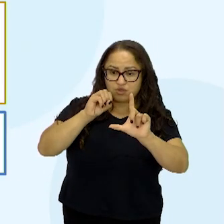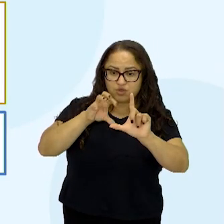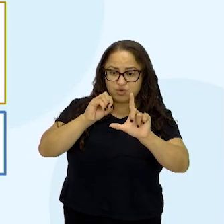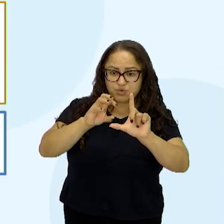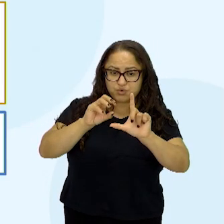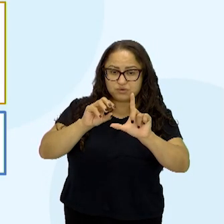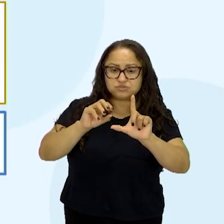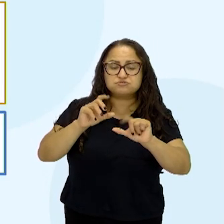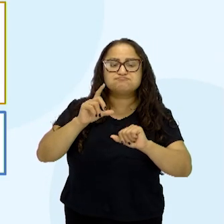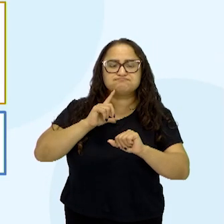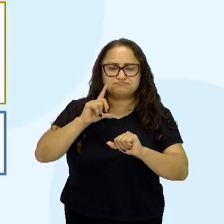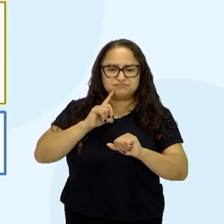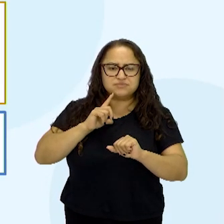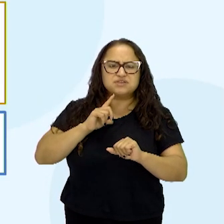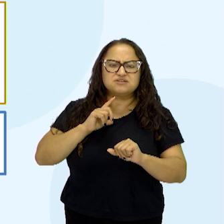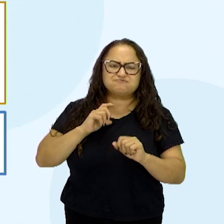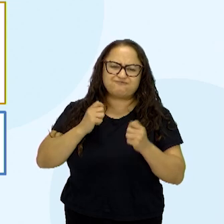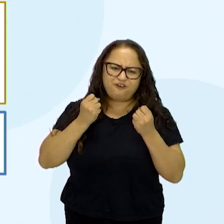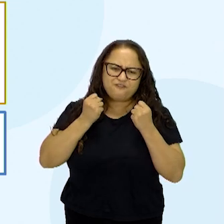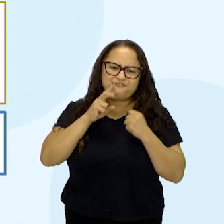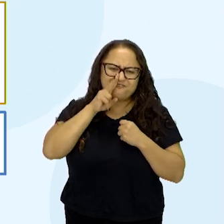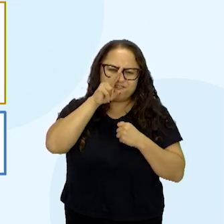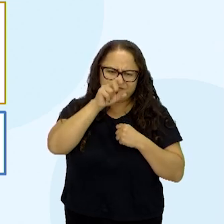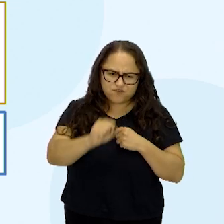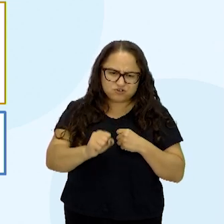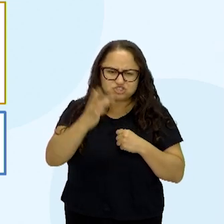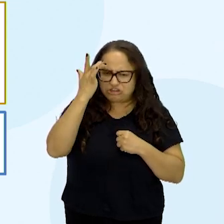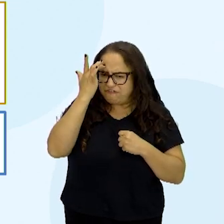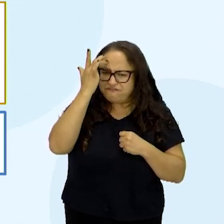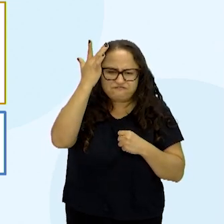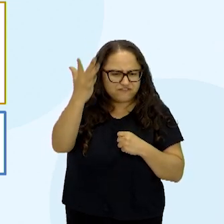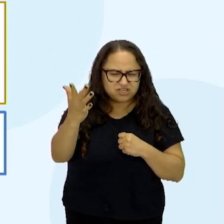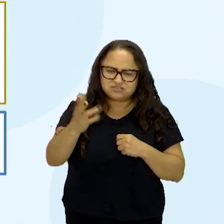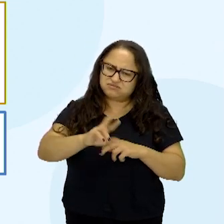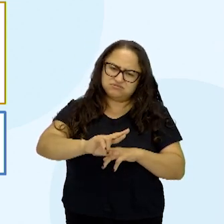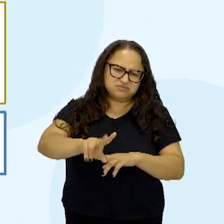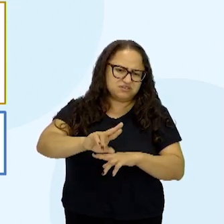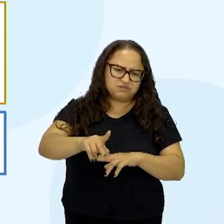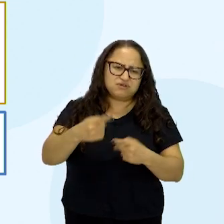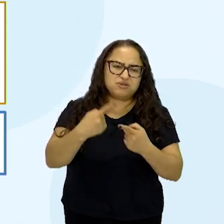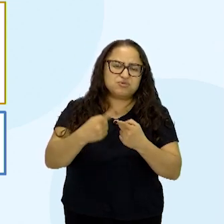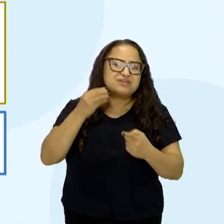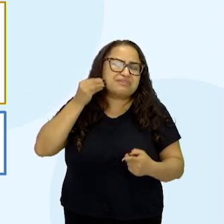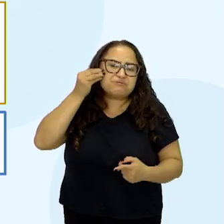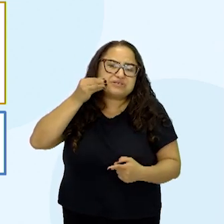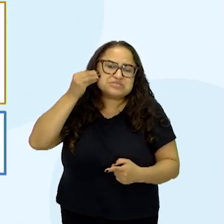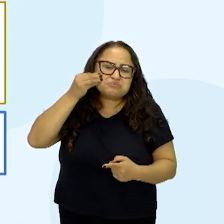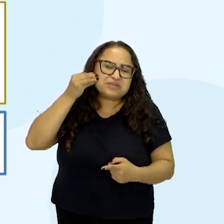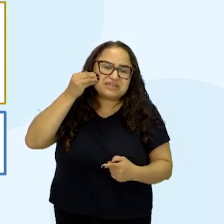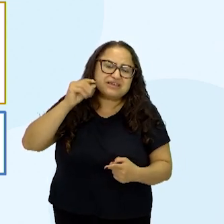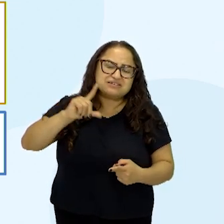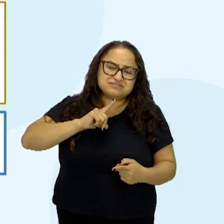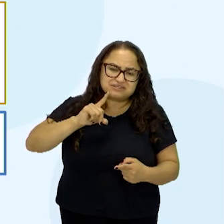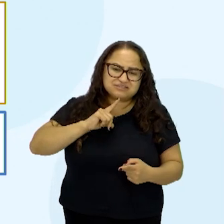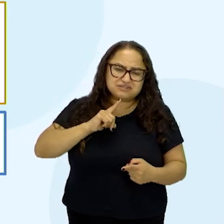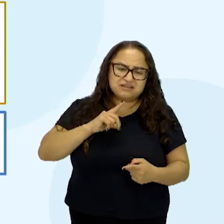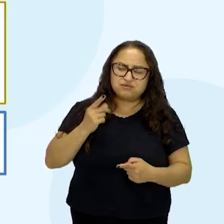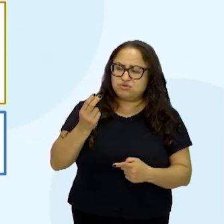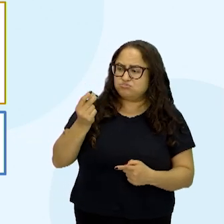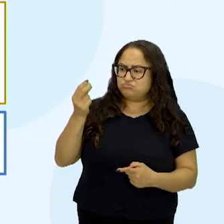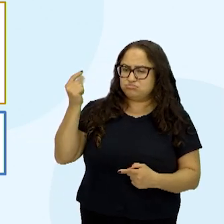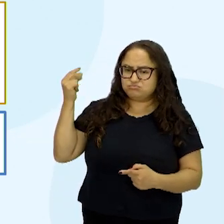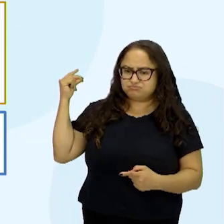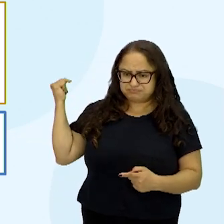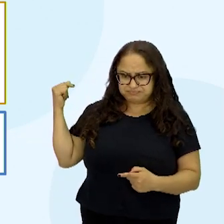Esse vídeo ele é bastante pesado, tá? Não é uma coisa fácil de assistir não, porque é uma experiência feita por uma professora muito tempo